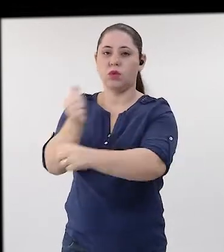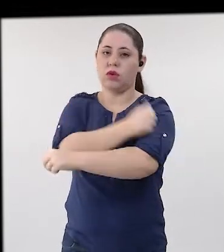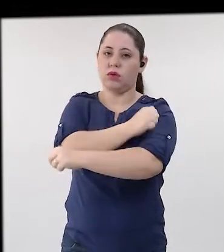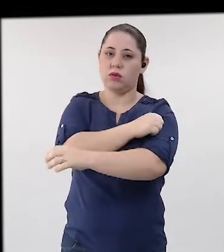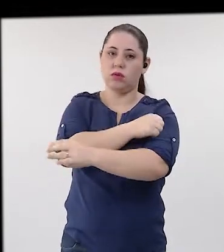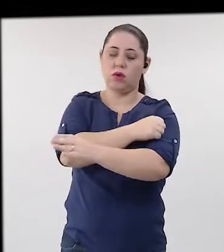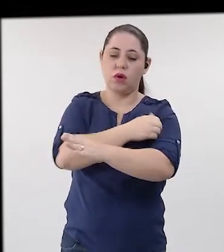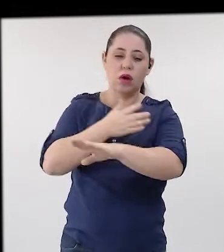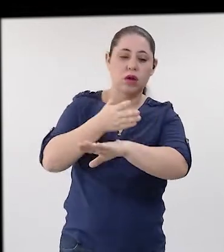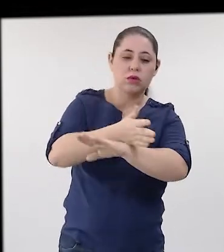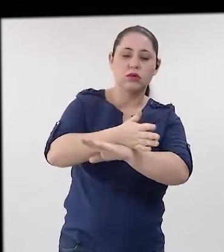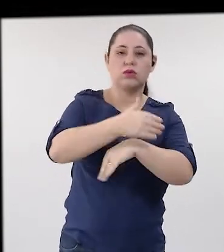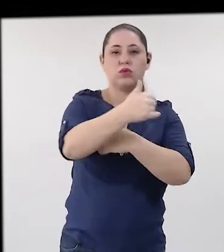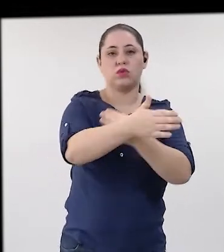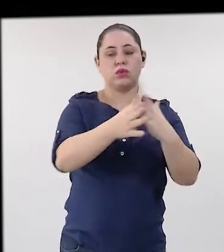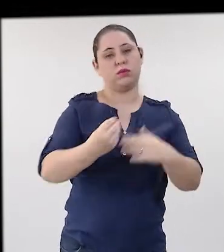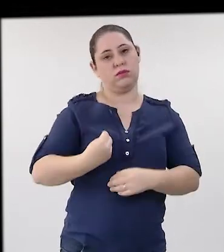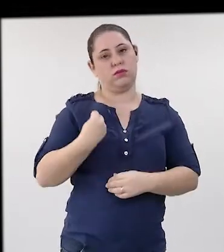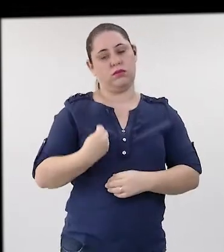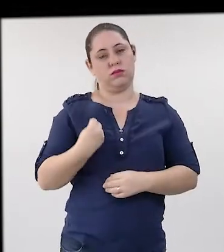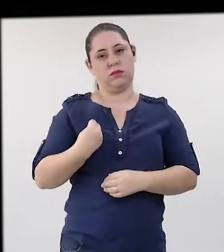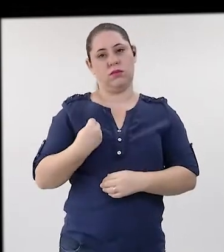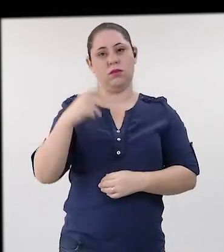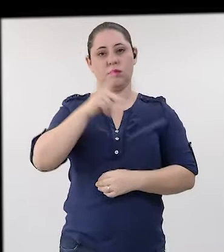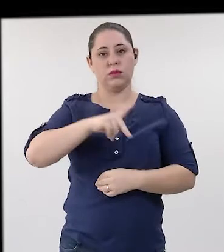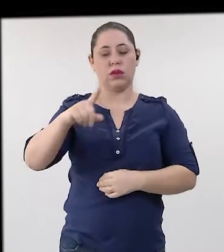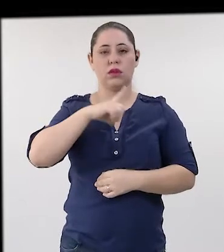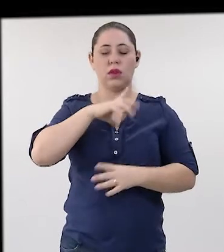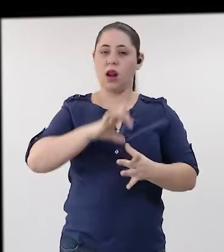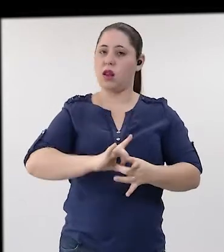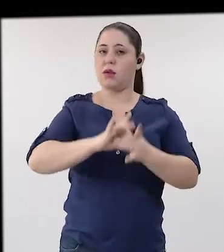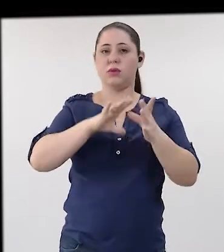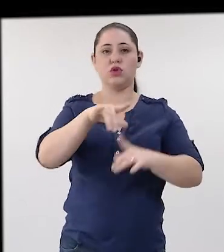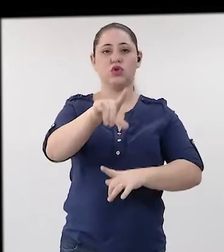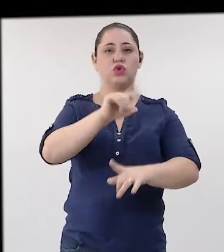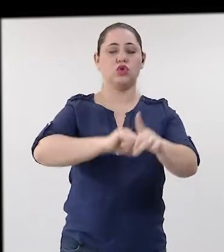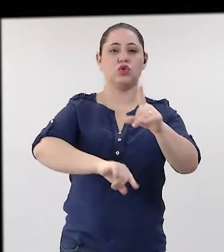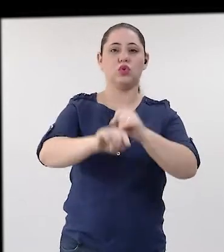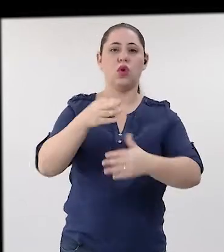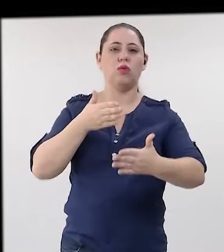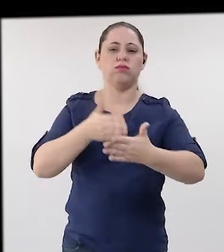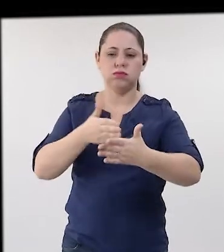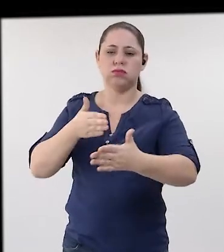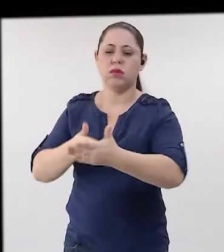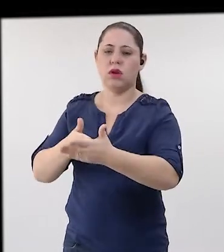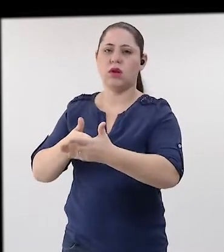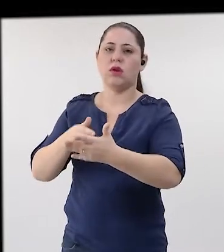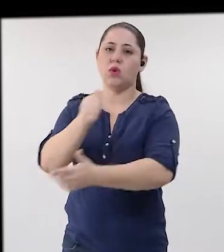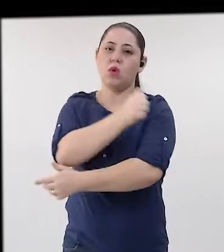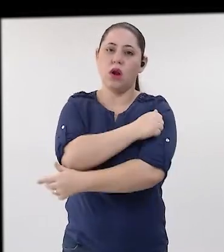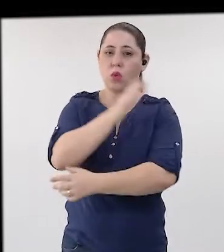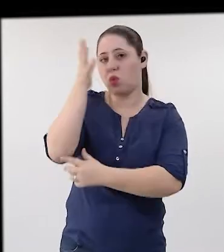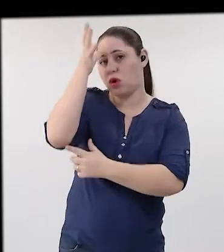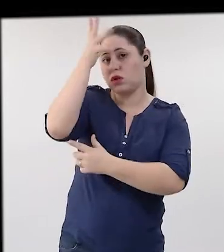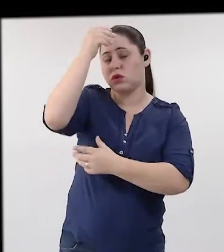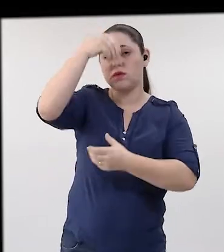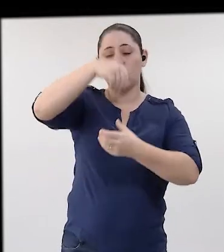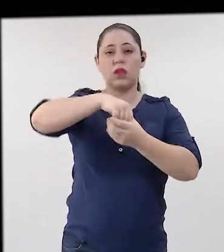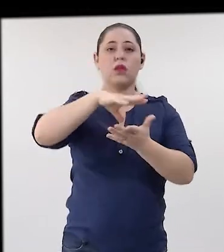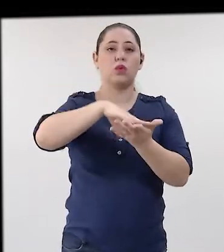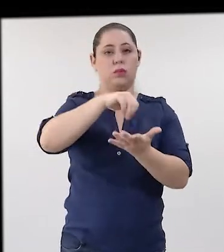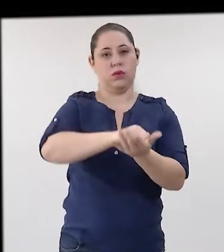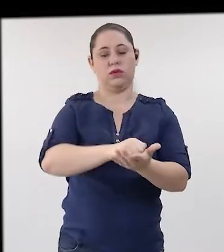estudantes estarem ingressando dentro dessa turma também. E com isso, o professor ele tem a liberdade de escolher os desafios que ele quer que os